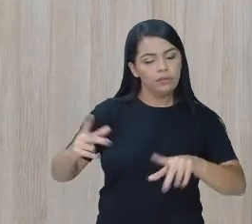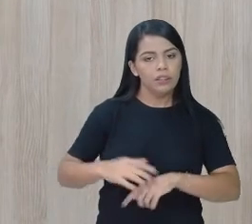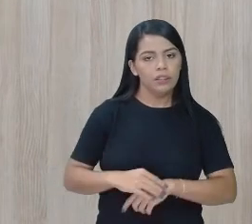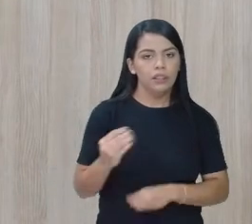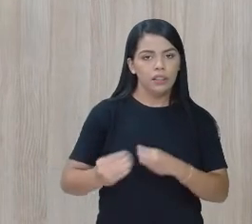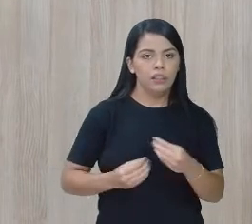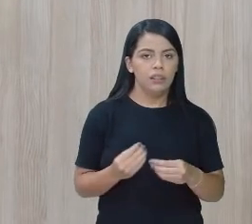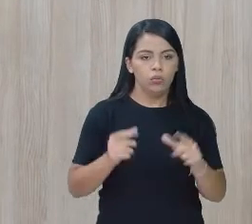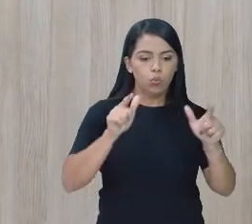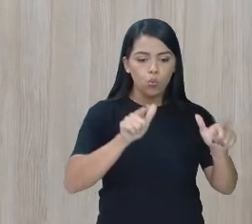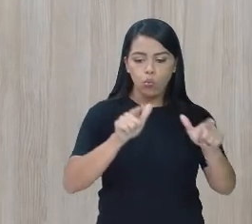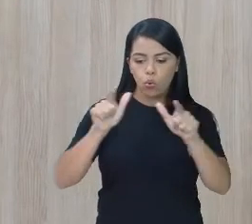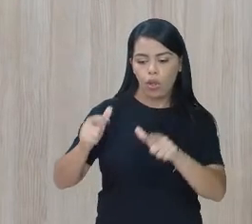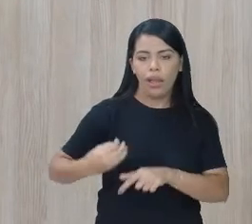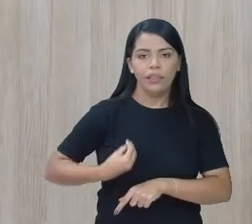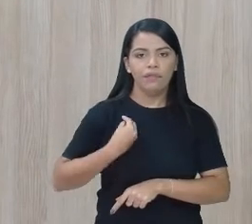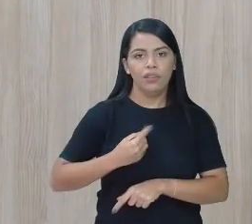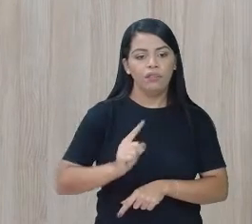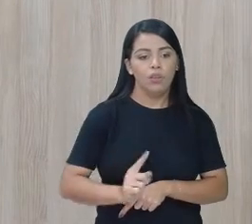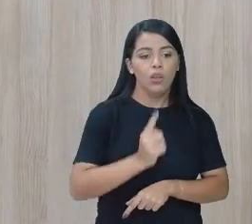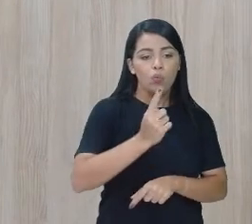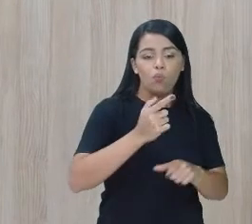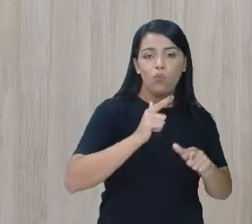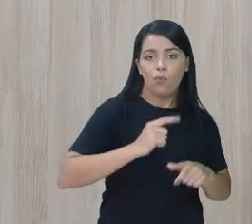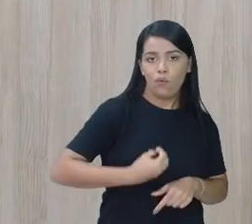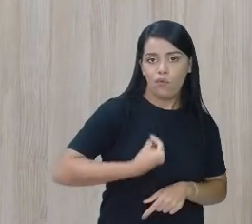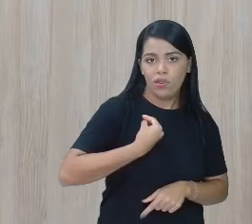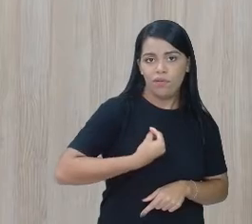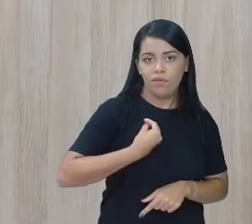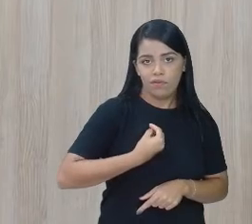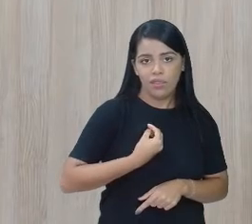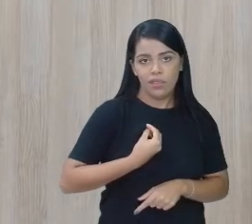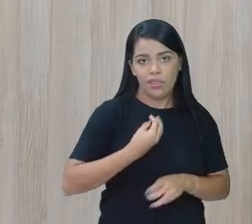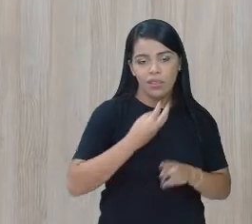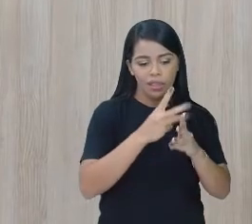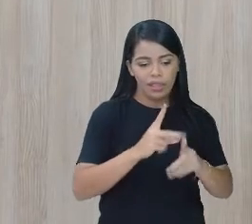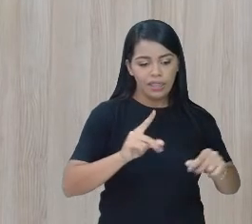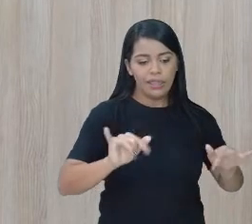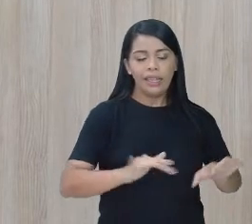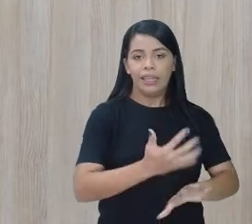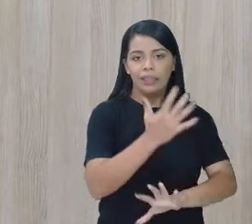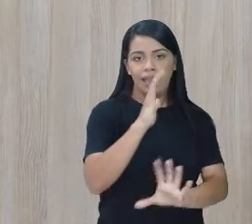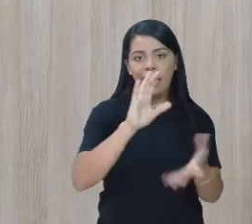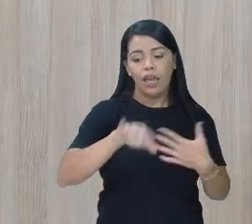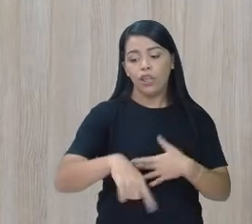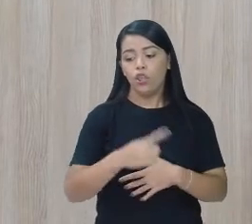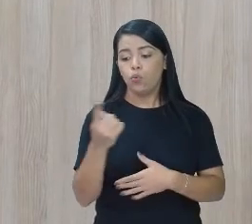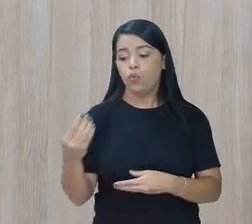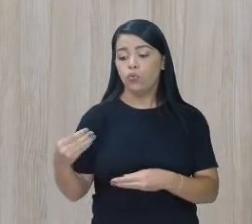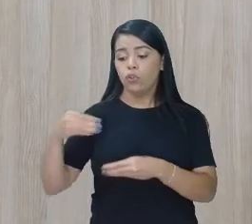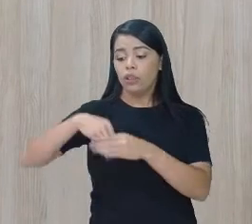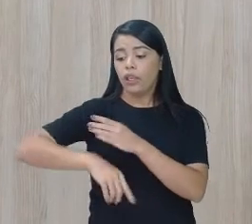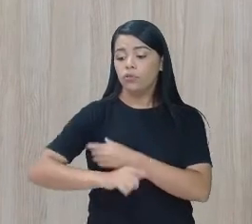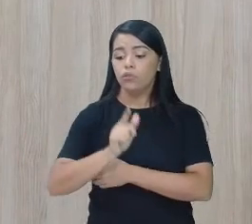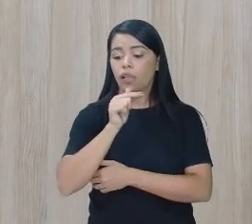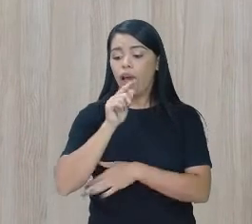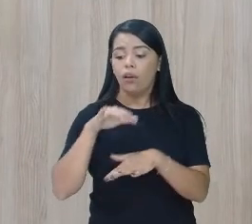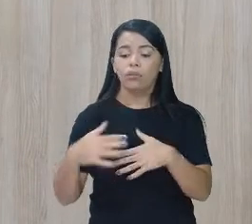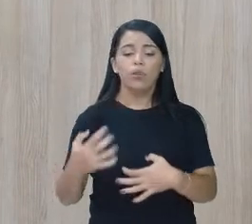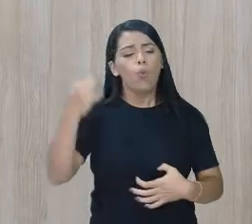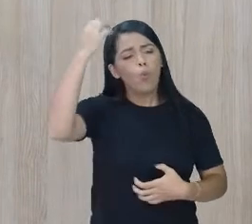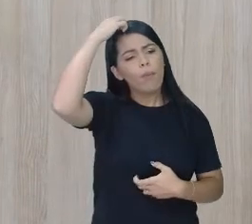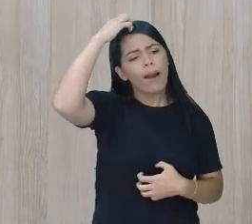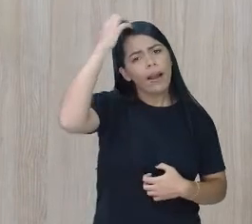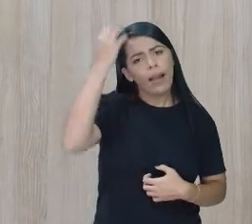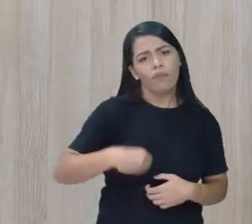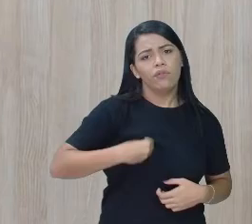de habitat, né? Um vivia na terra, o outro vivia na água. Contudo, o macaco, por viver na terra, nunca